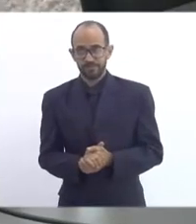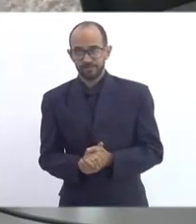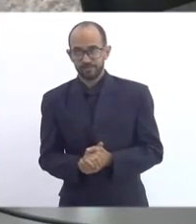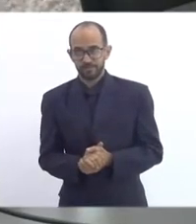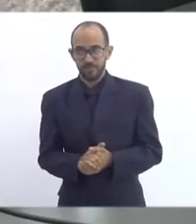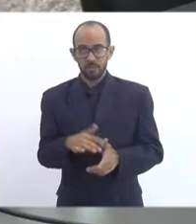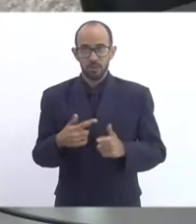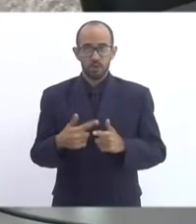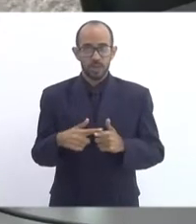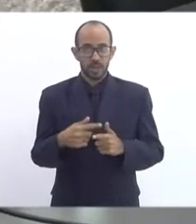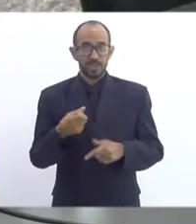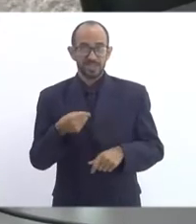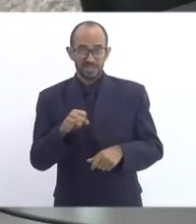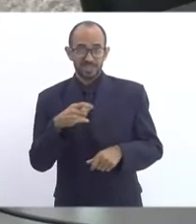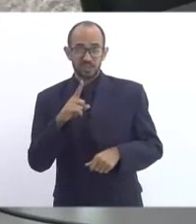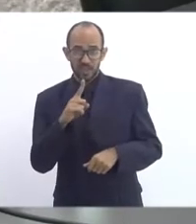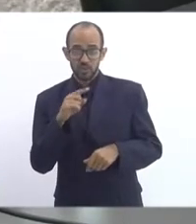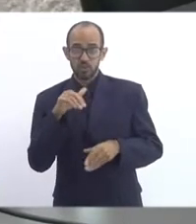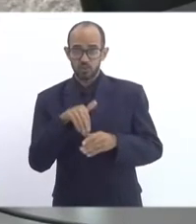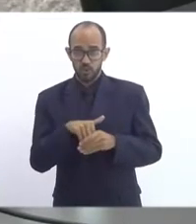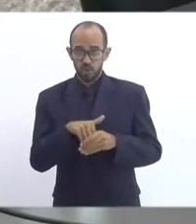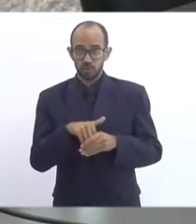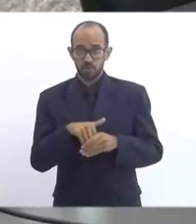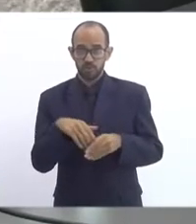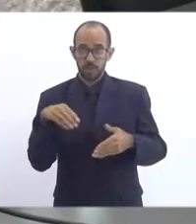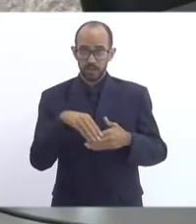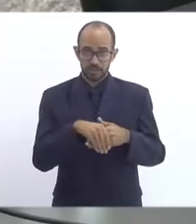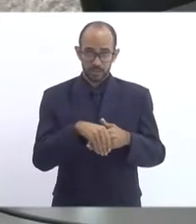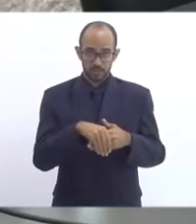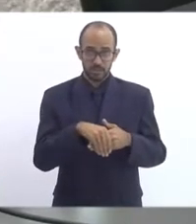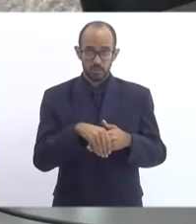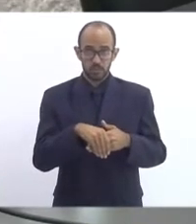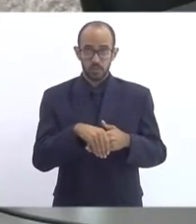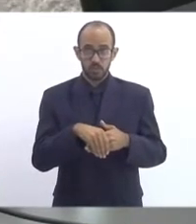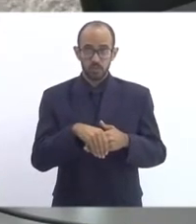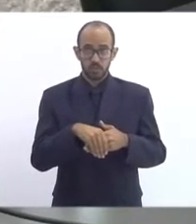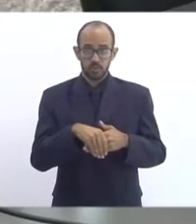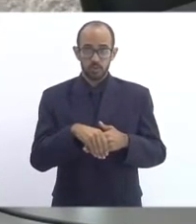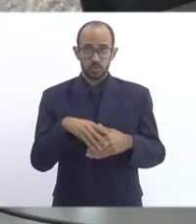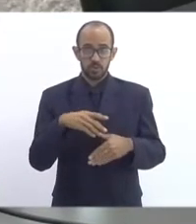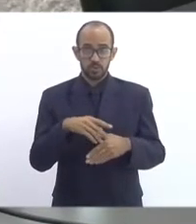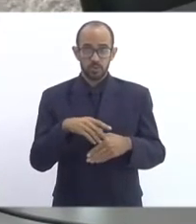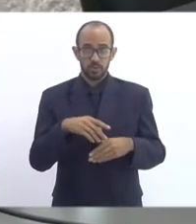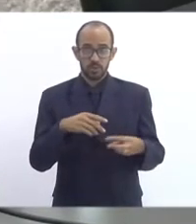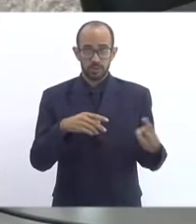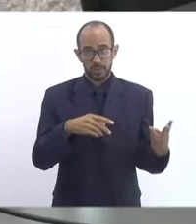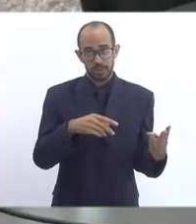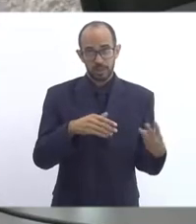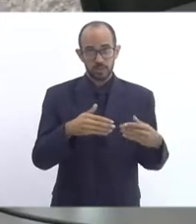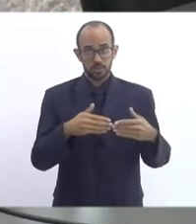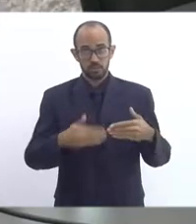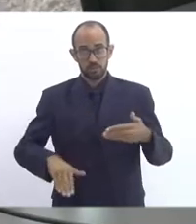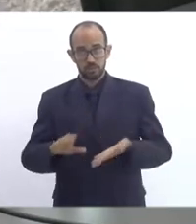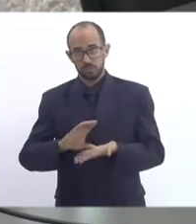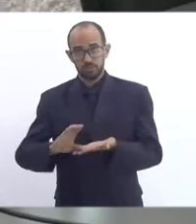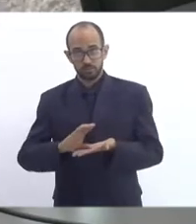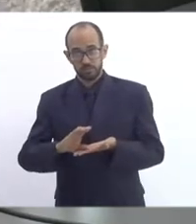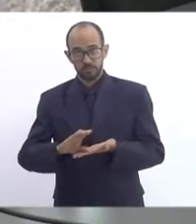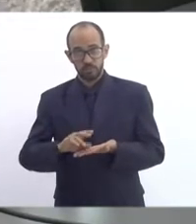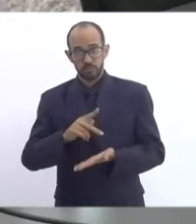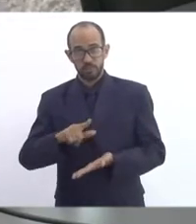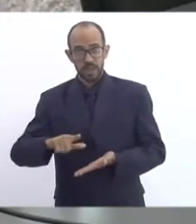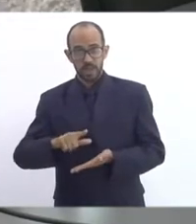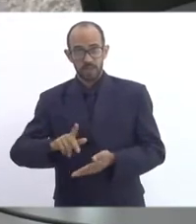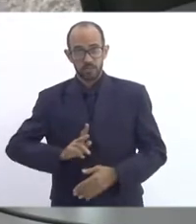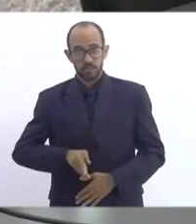porque se tivesse um voto pela anexação, mesmo o projeto, e 3 votos pela inconstitucionalidade, o projeto andaria.